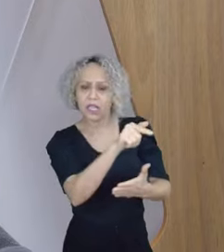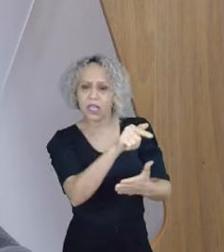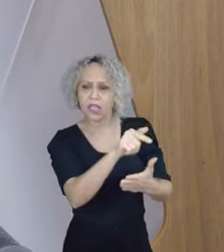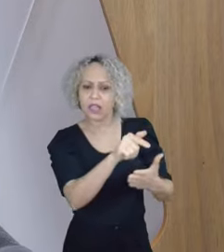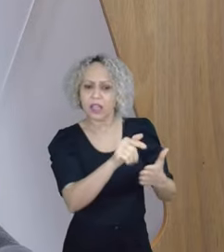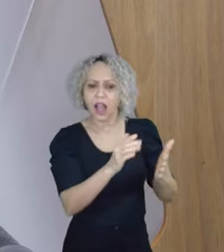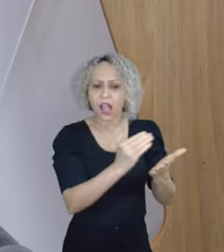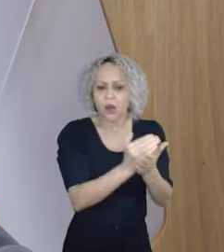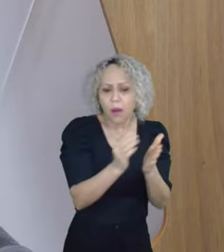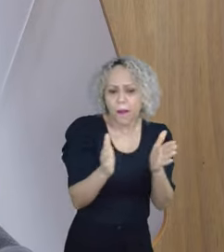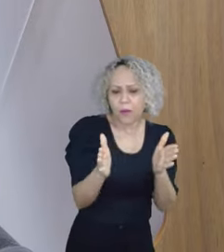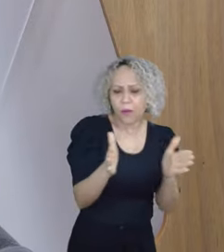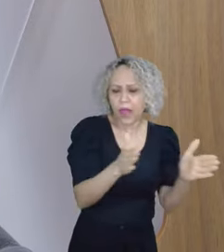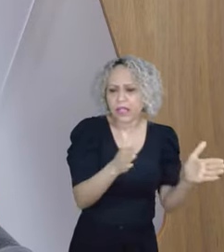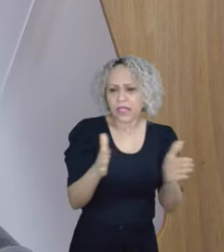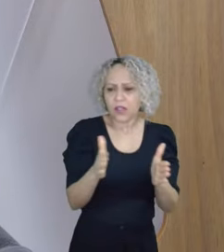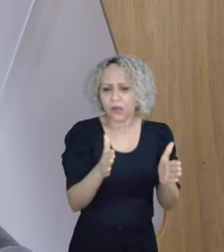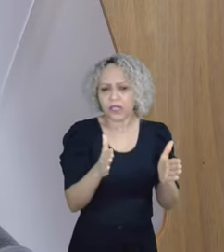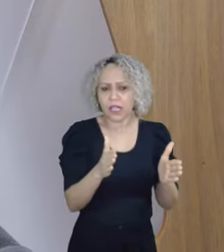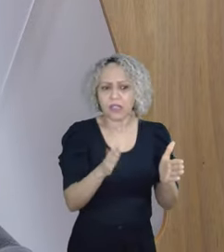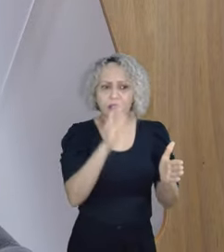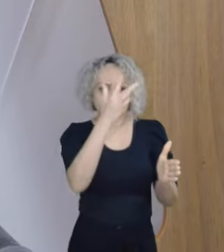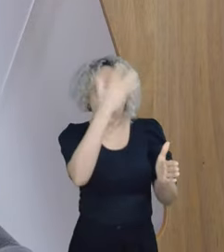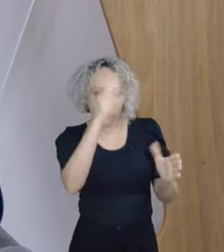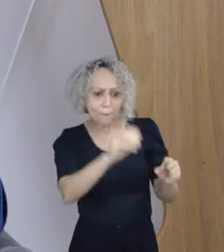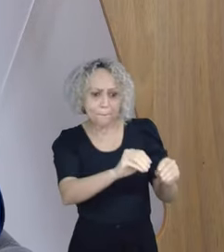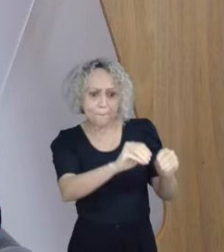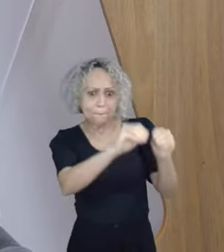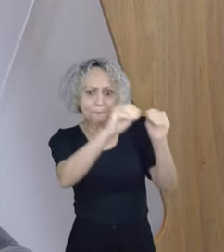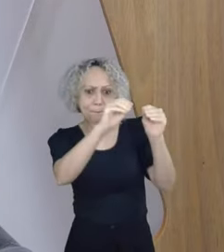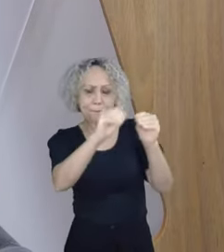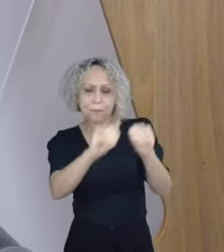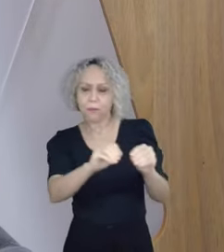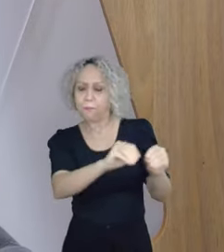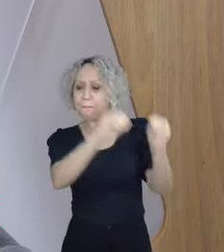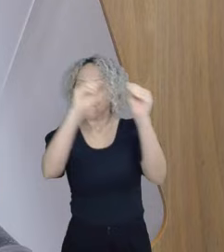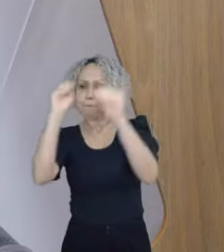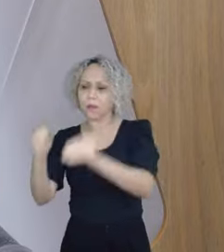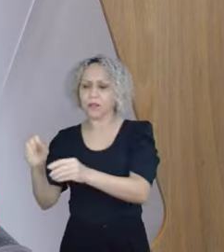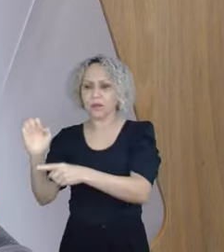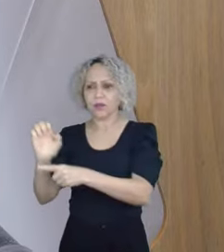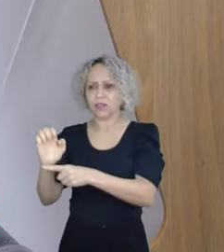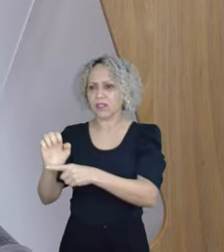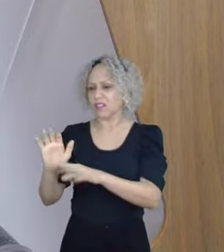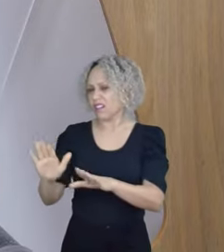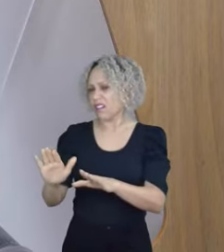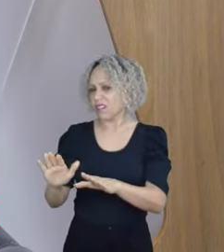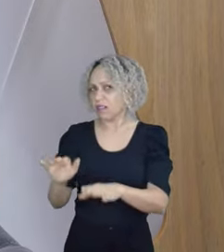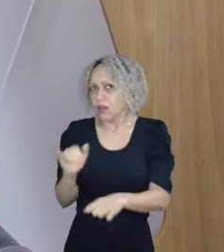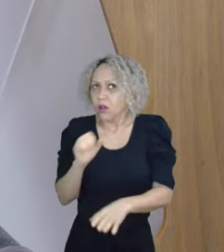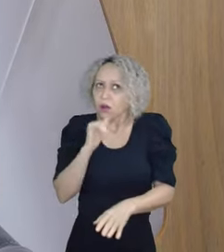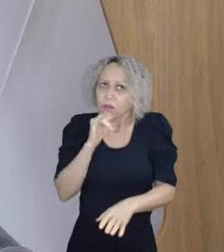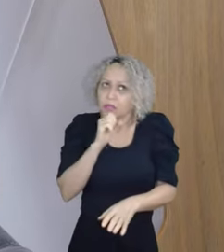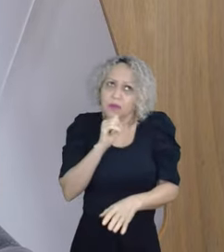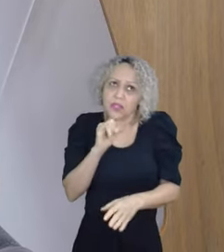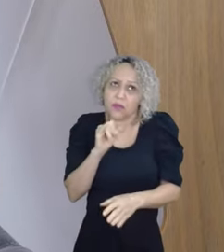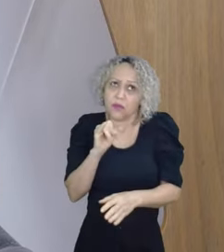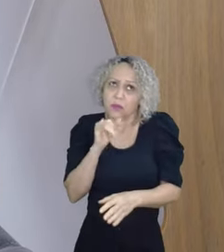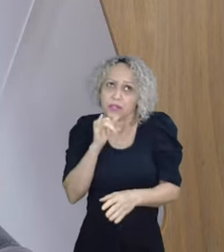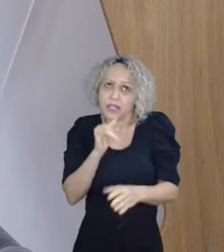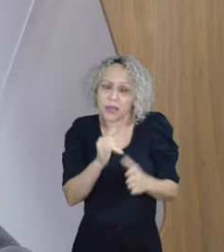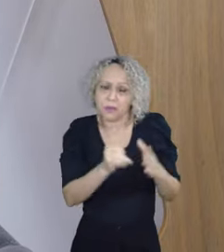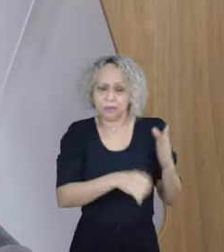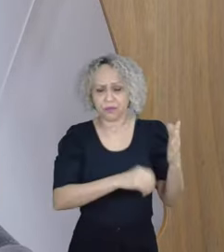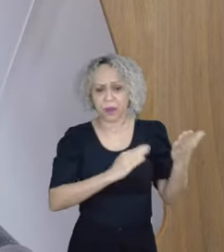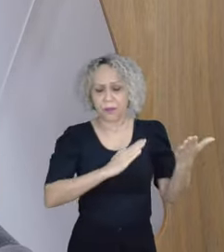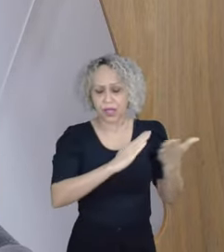na janela partidária, ali nos últimos meses, no fim do mandato de vereador, no fim de mandato de deputado, tudo bem. Se a gente olhar o